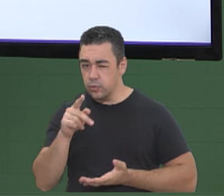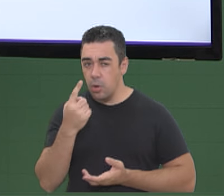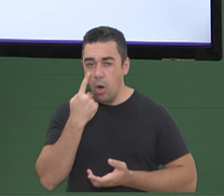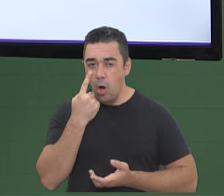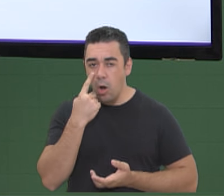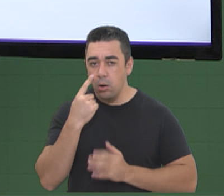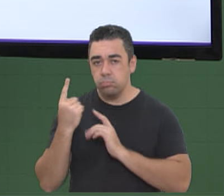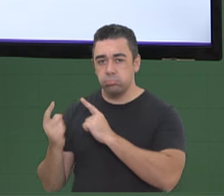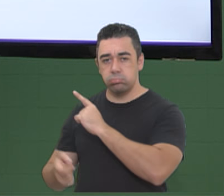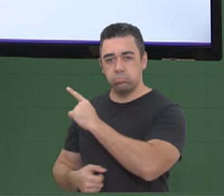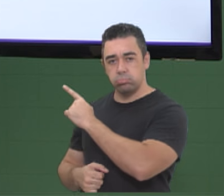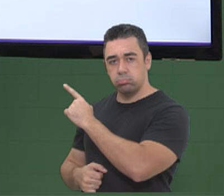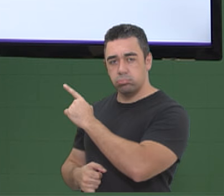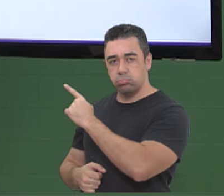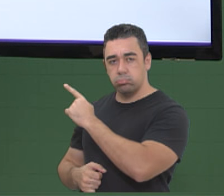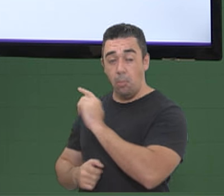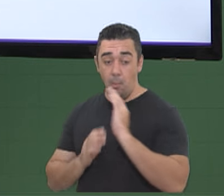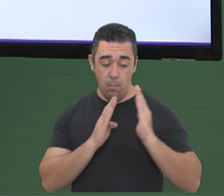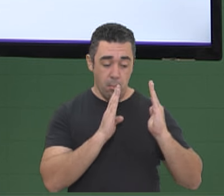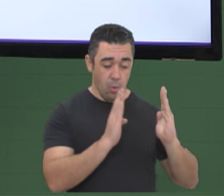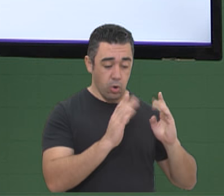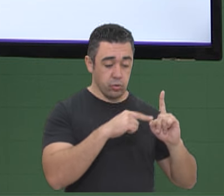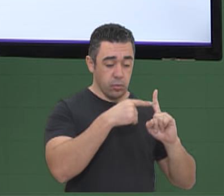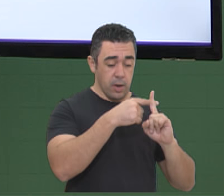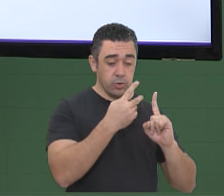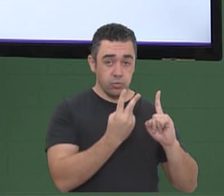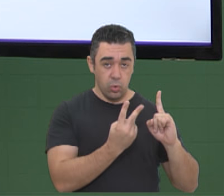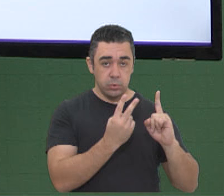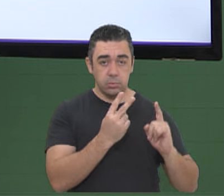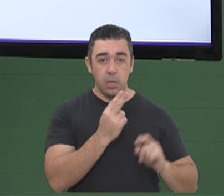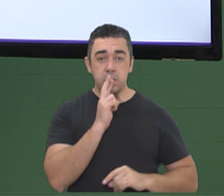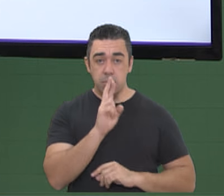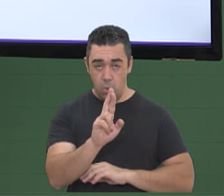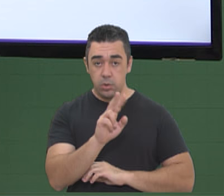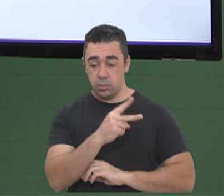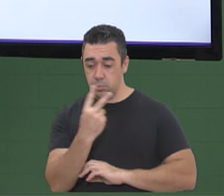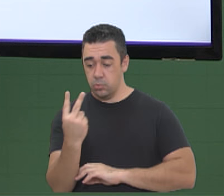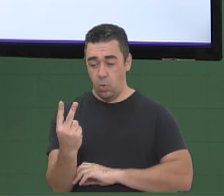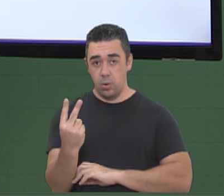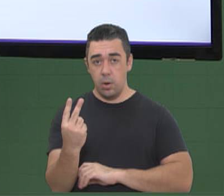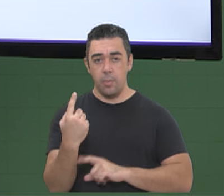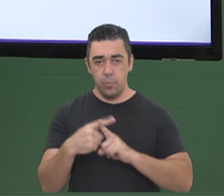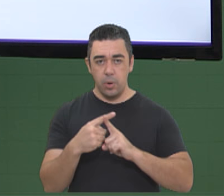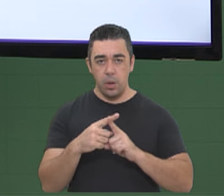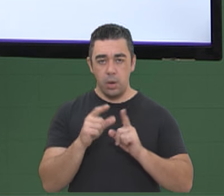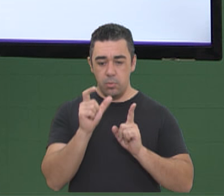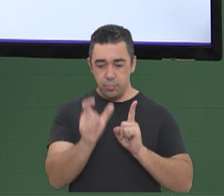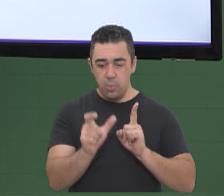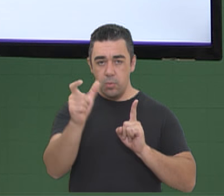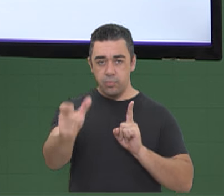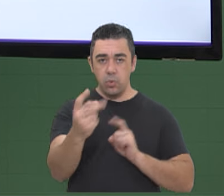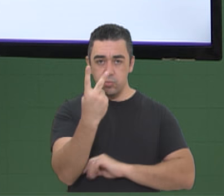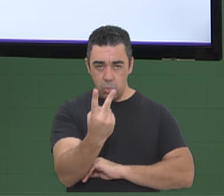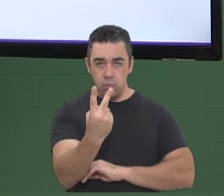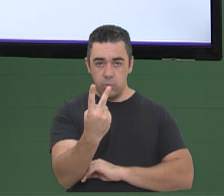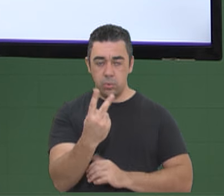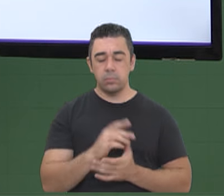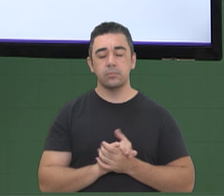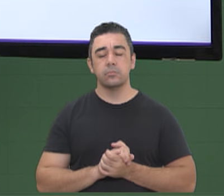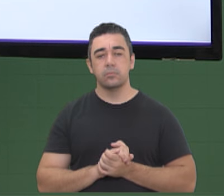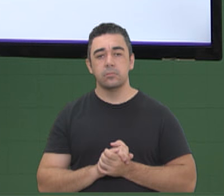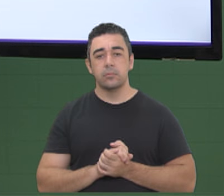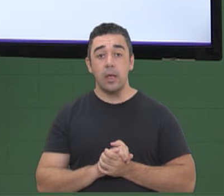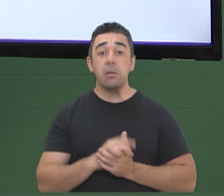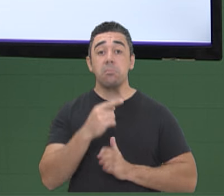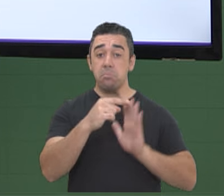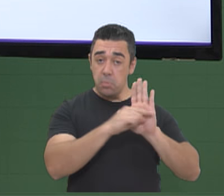exemplo, ó. Módulo de mais 2, não dá 2, porque são duas unidades distantes do referencial? Módulo de